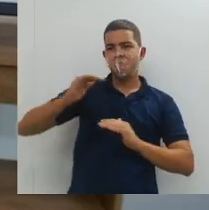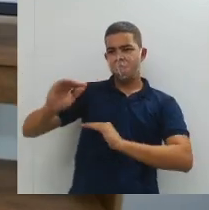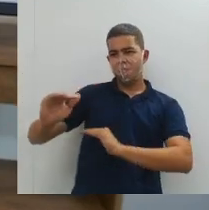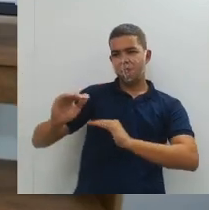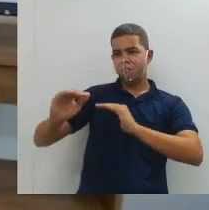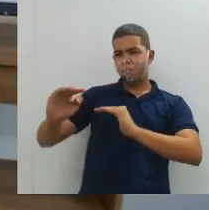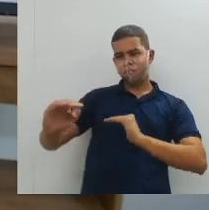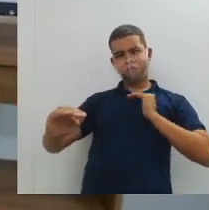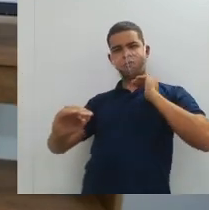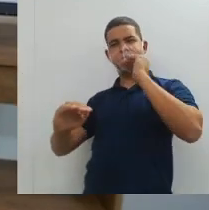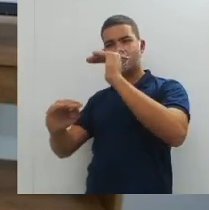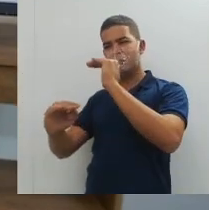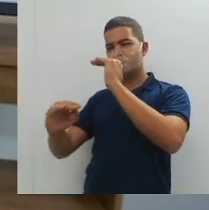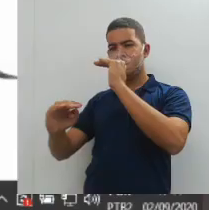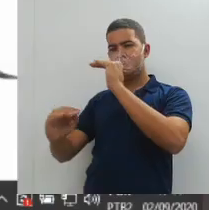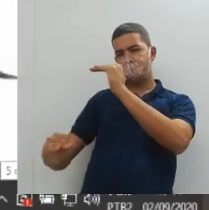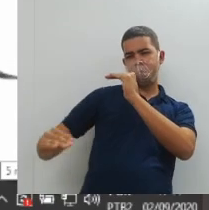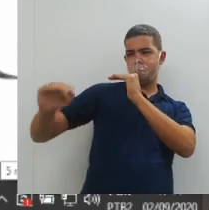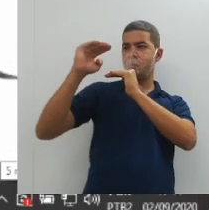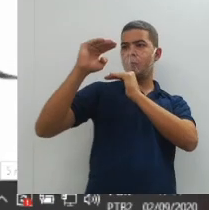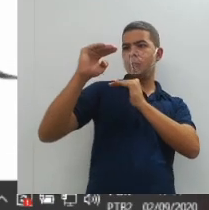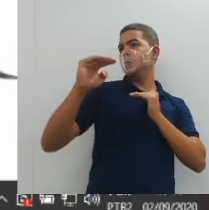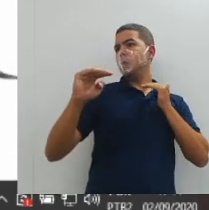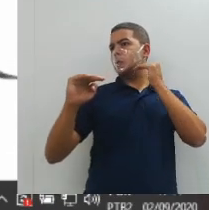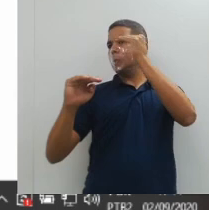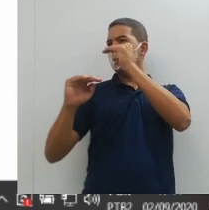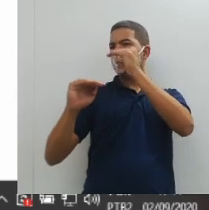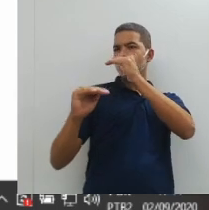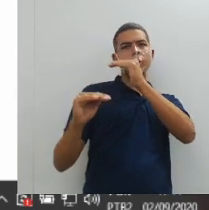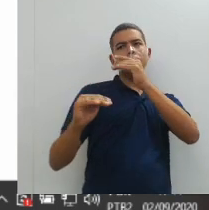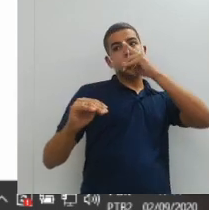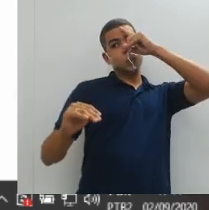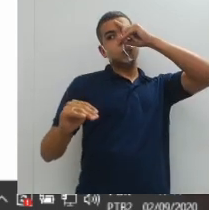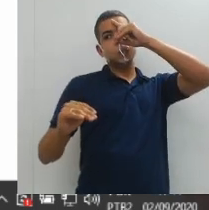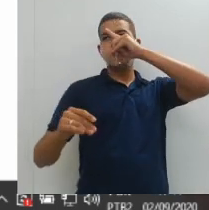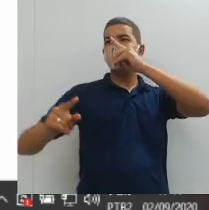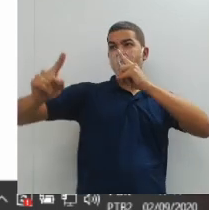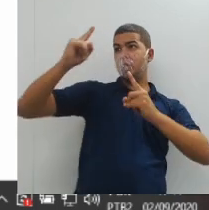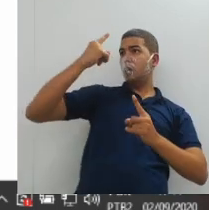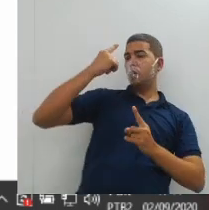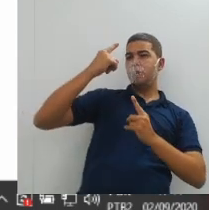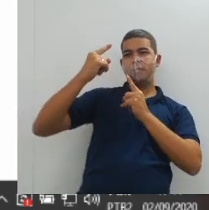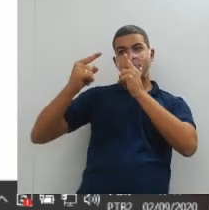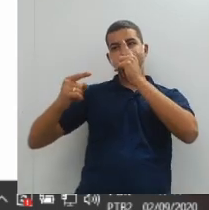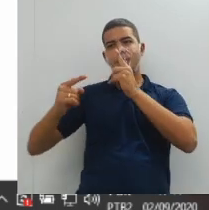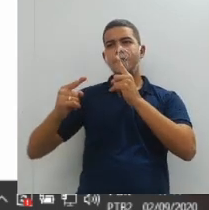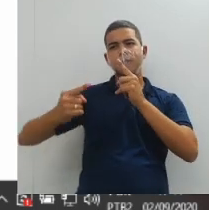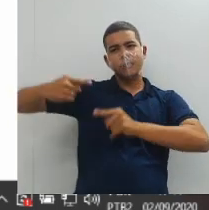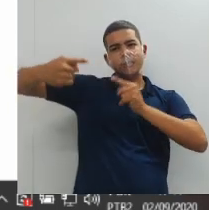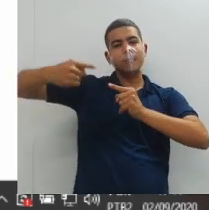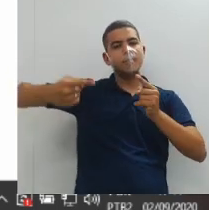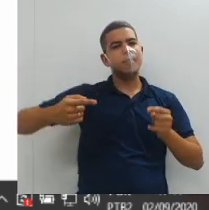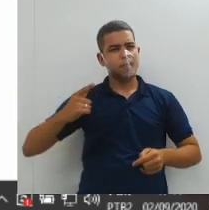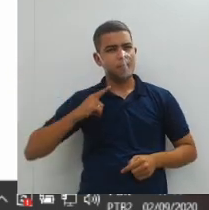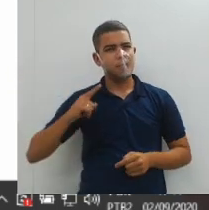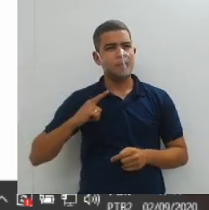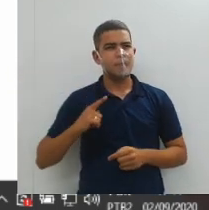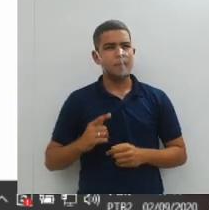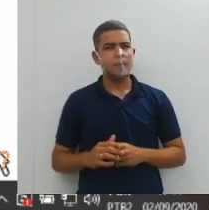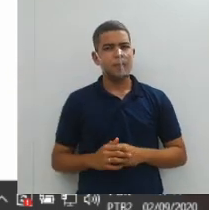intensa até que esse domínio seja alcançado. Consequência disso, qual é a consequência disso? É